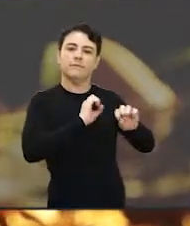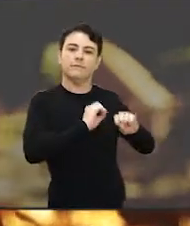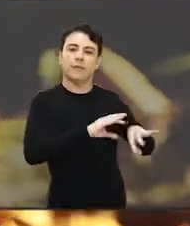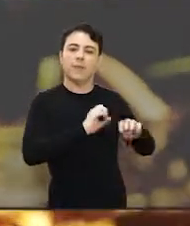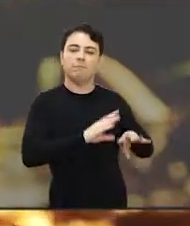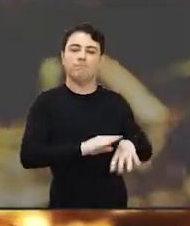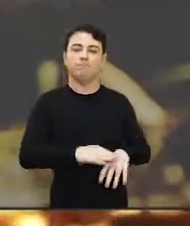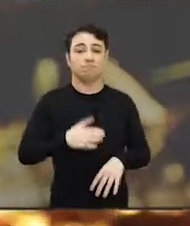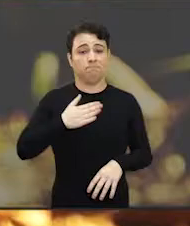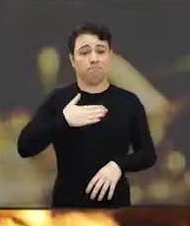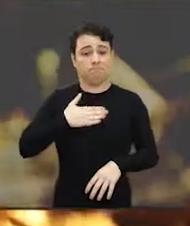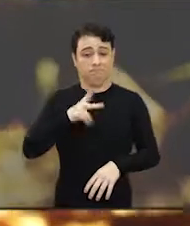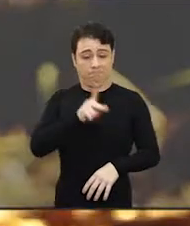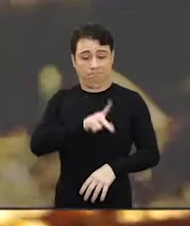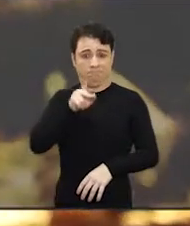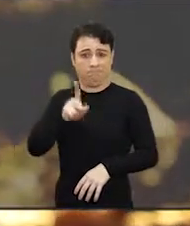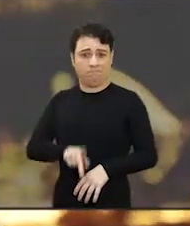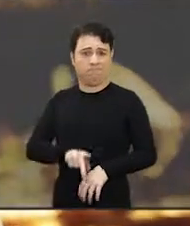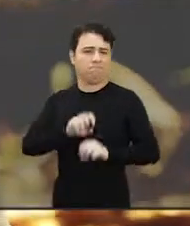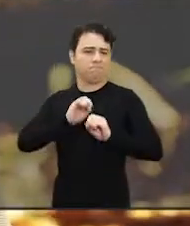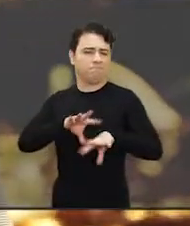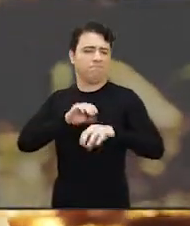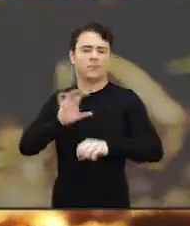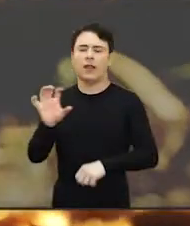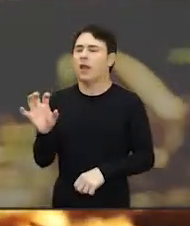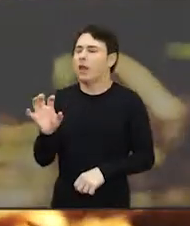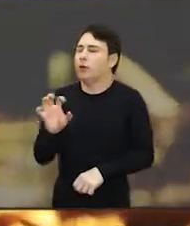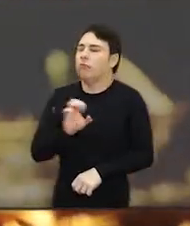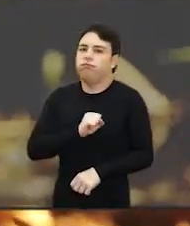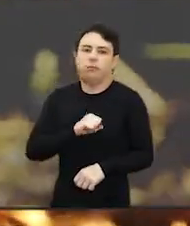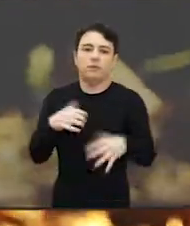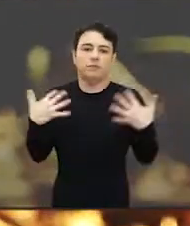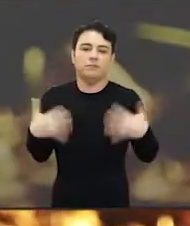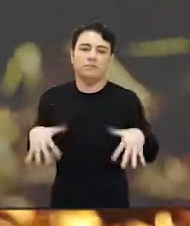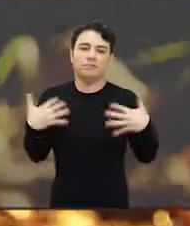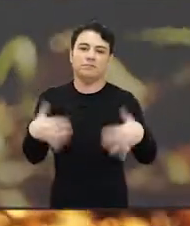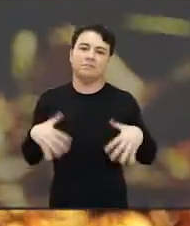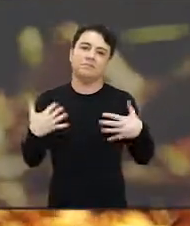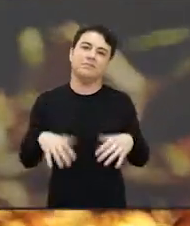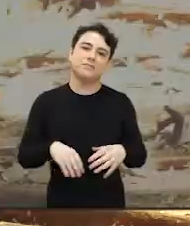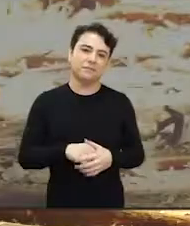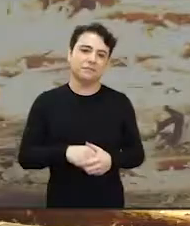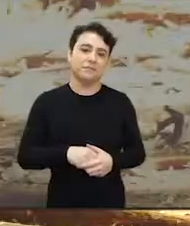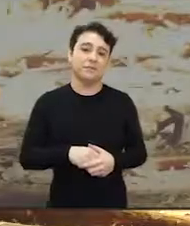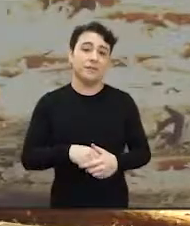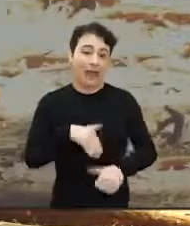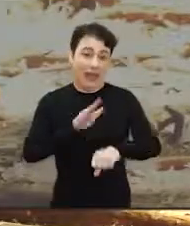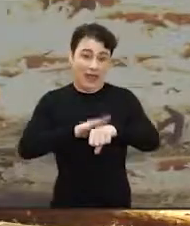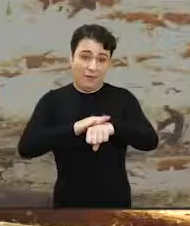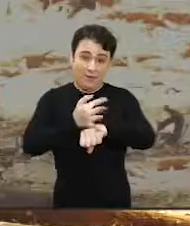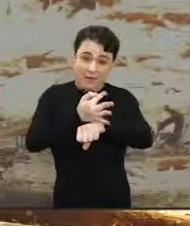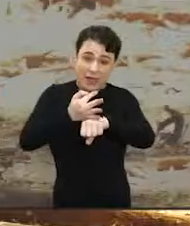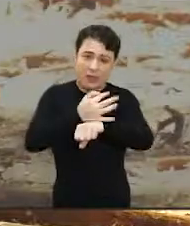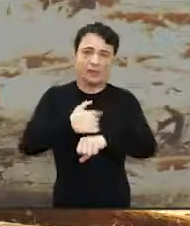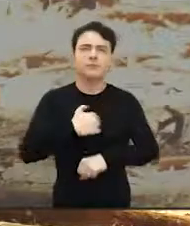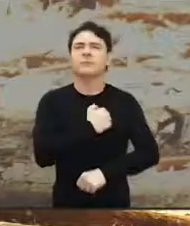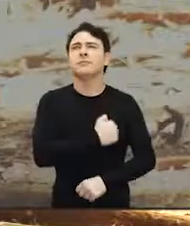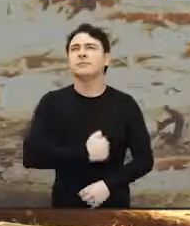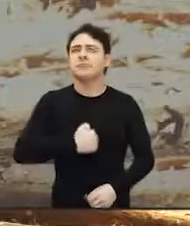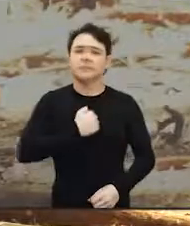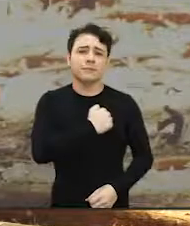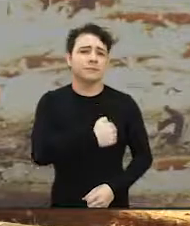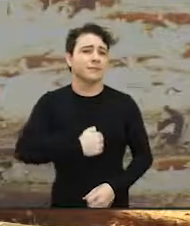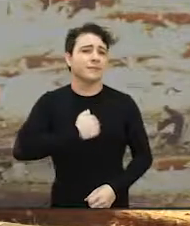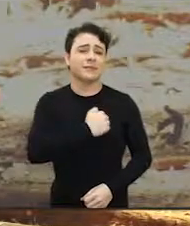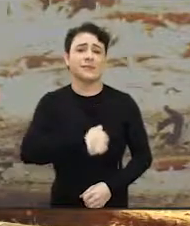aulas, assim, eu sinto até falta quando tá de férias, assim, sabe? Eu gosto. Esse contato com os alunos,